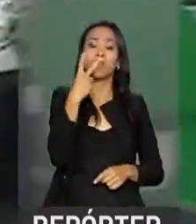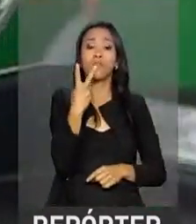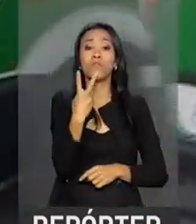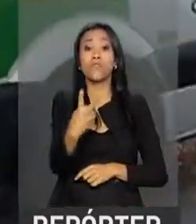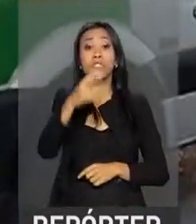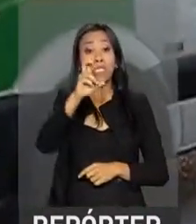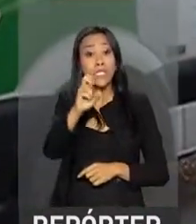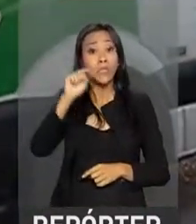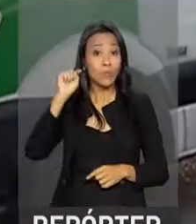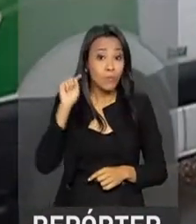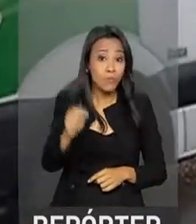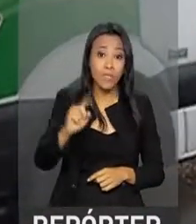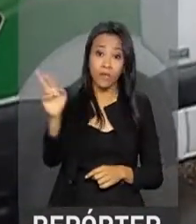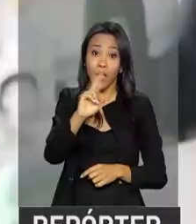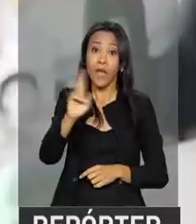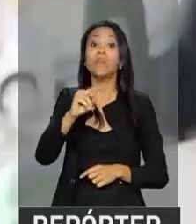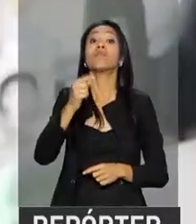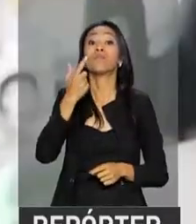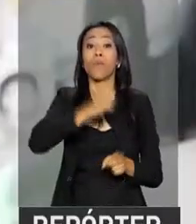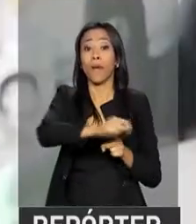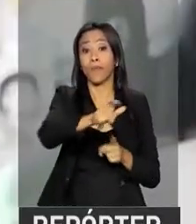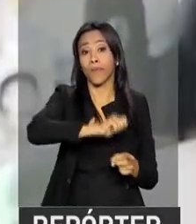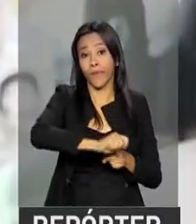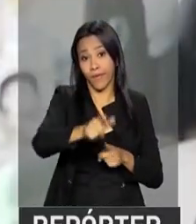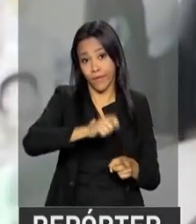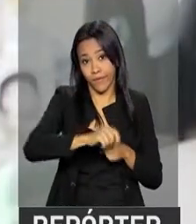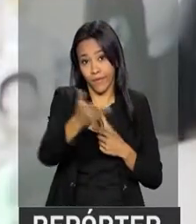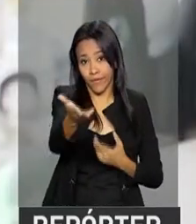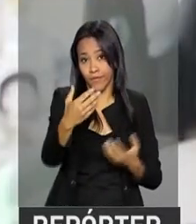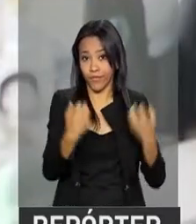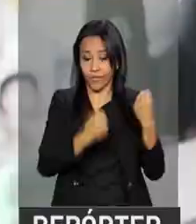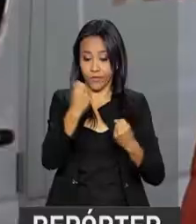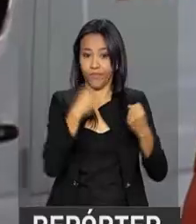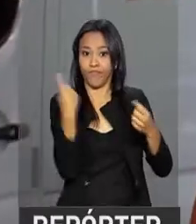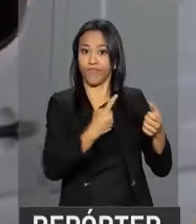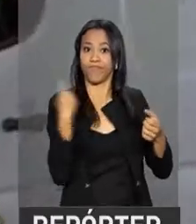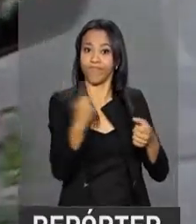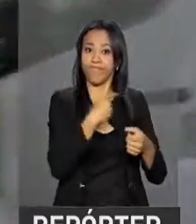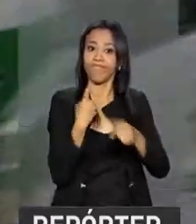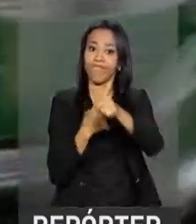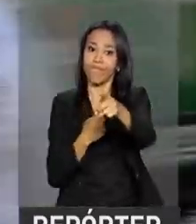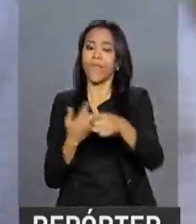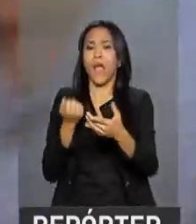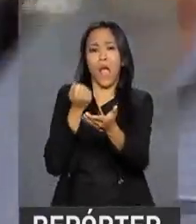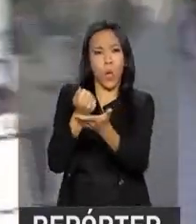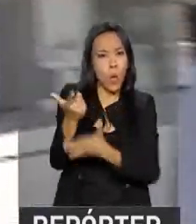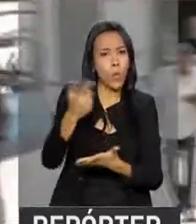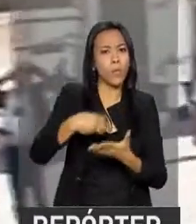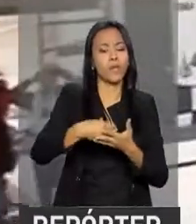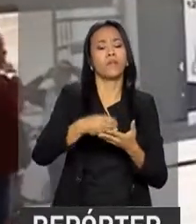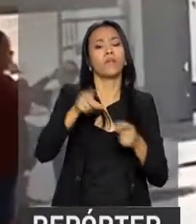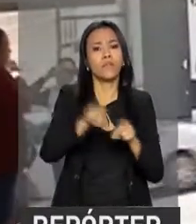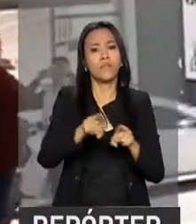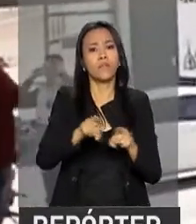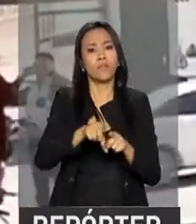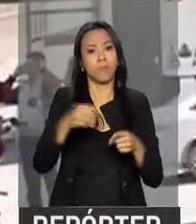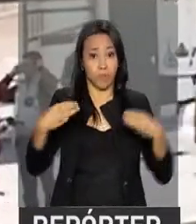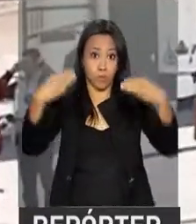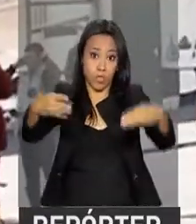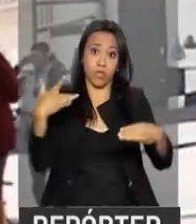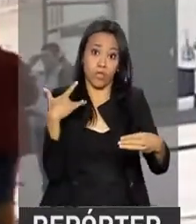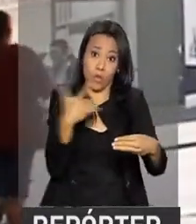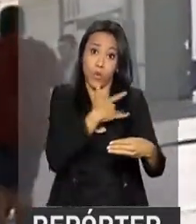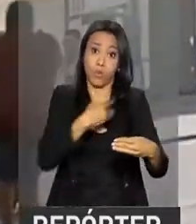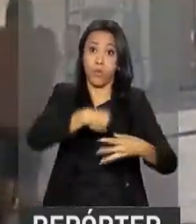com aluguel de 10 ambulâncias brancas. Para o secretário de Saúde do município, a compra e distribuição das ambulâncias pelo Ministério da